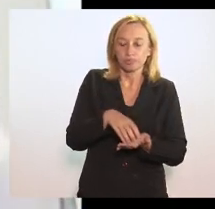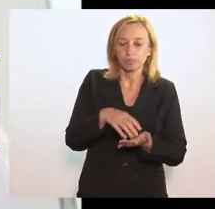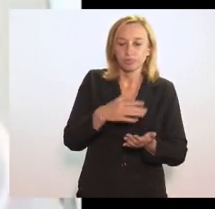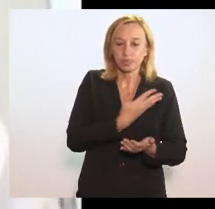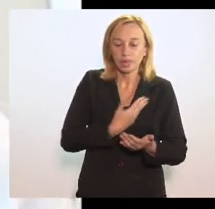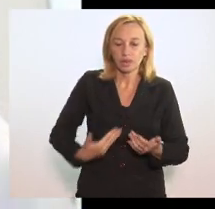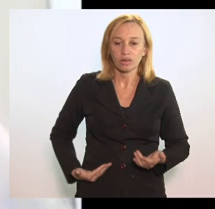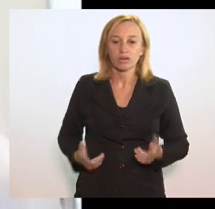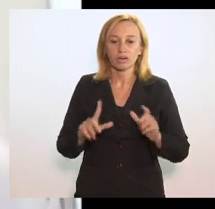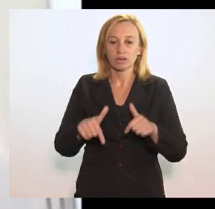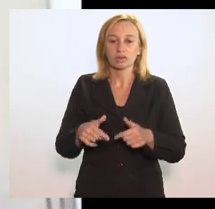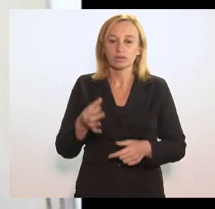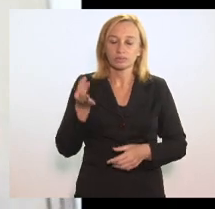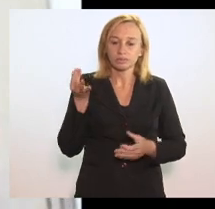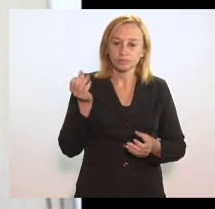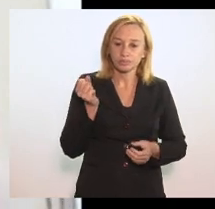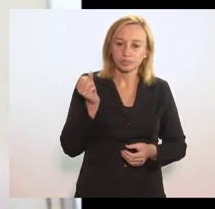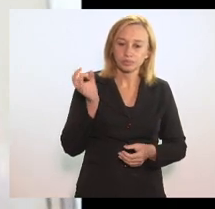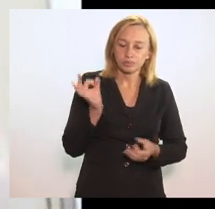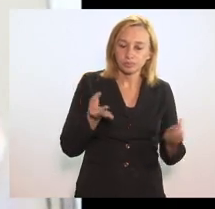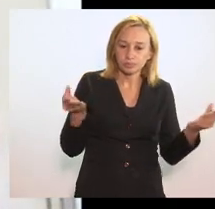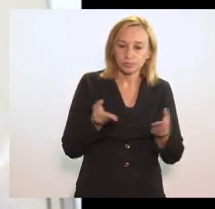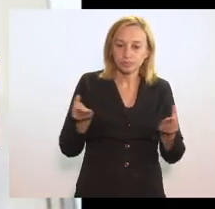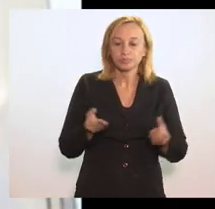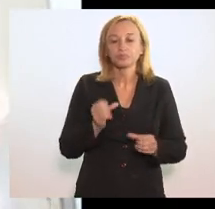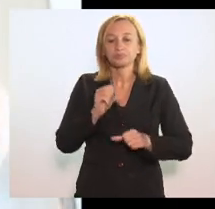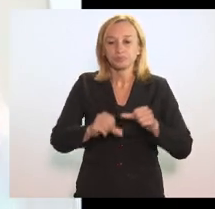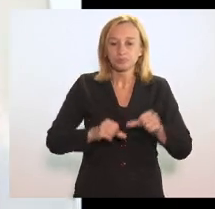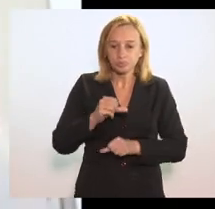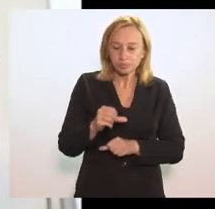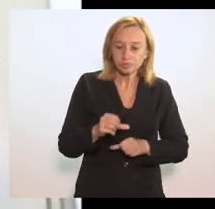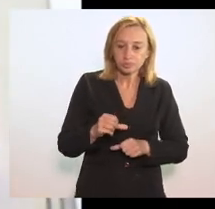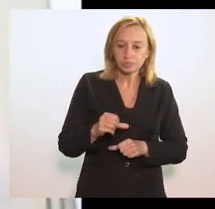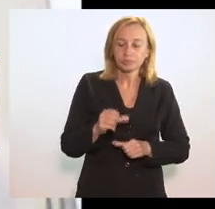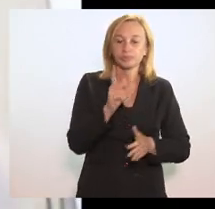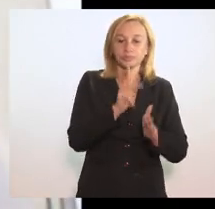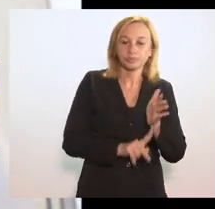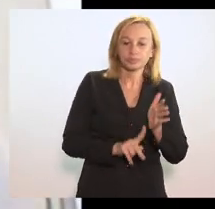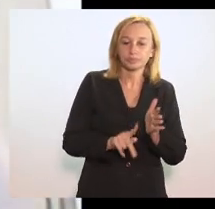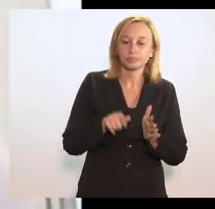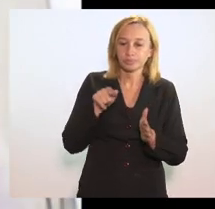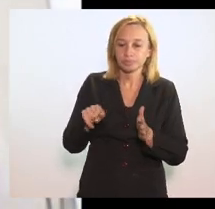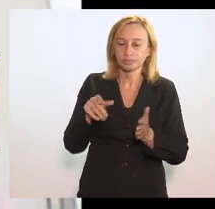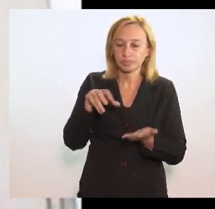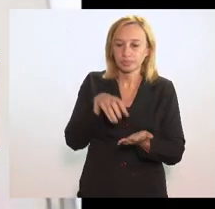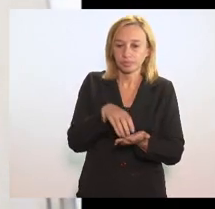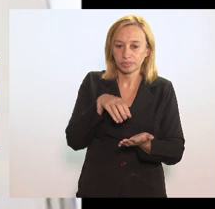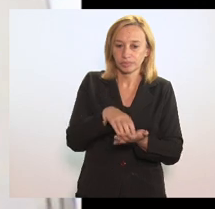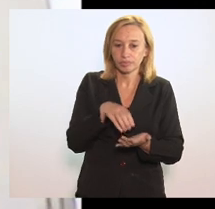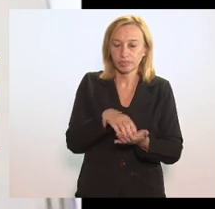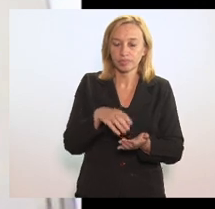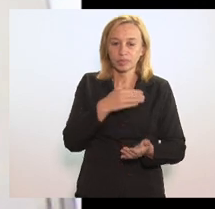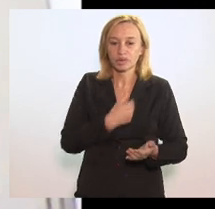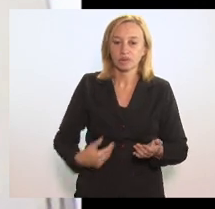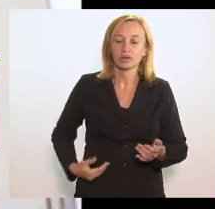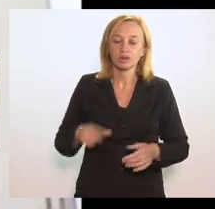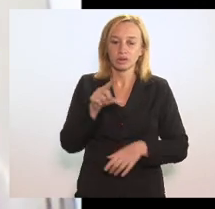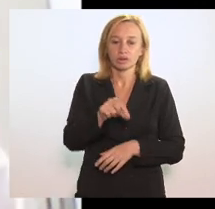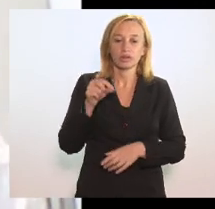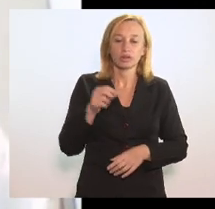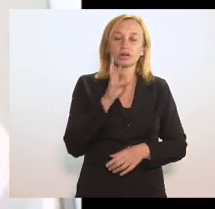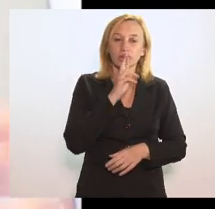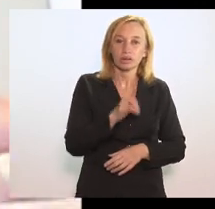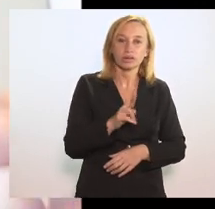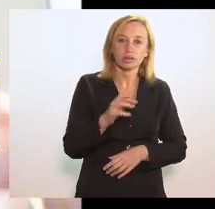ótimo, a gente muda o projeto para colocar esse órgão que o governo definiu, né? Mas é muito importante que haja essa resposta.